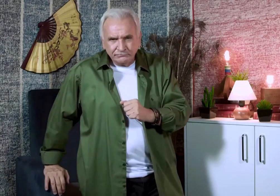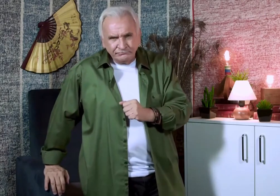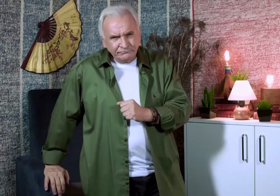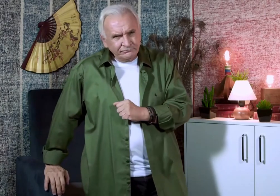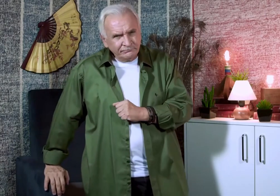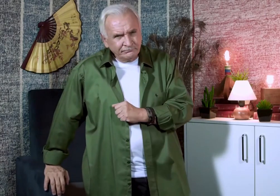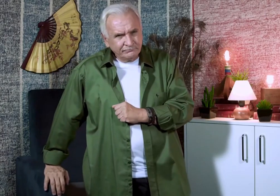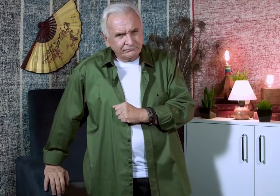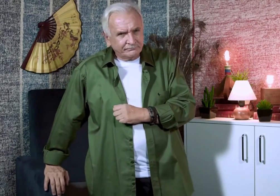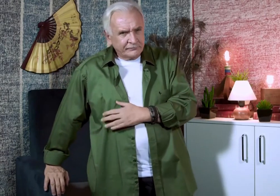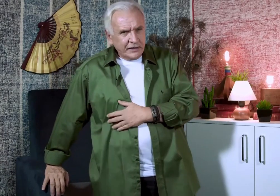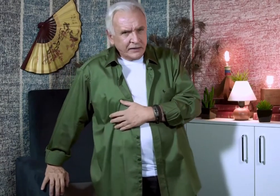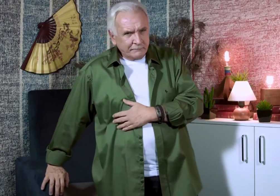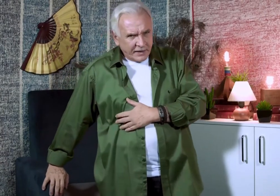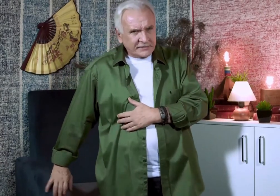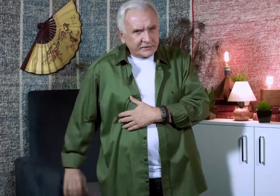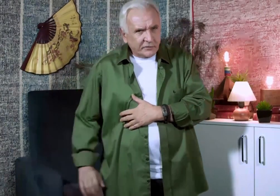macaco.